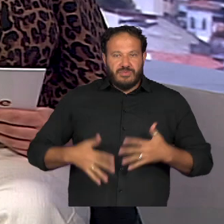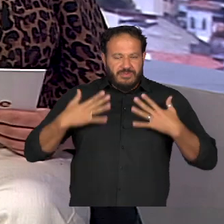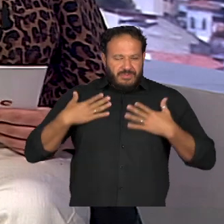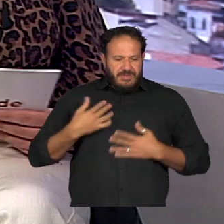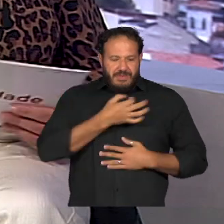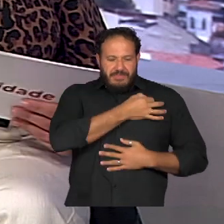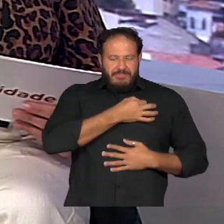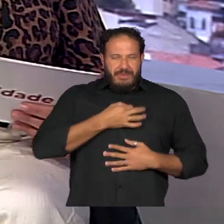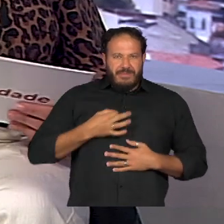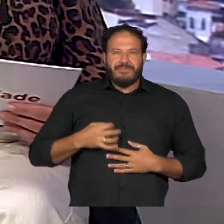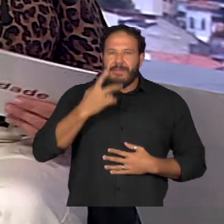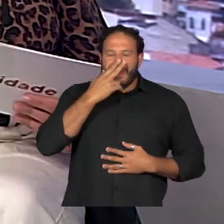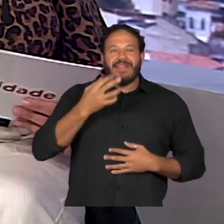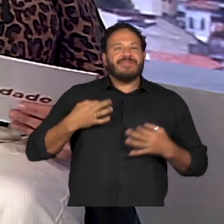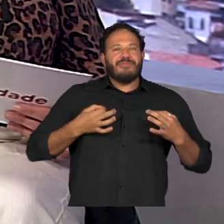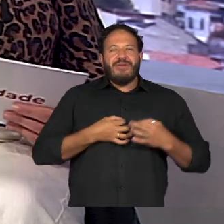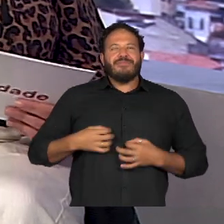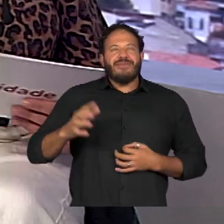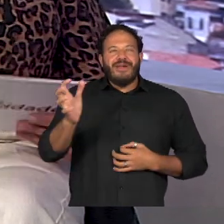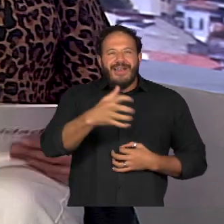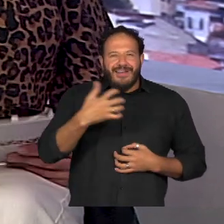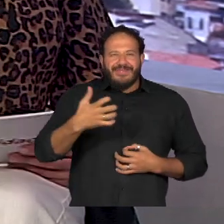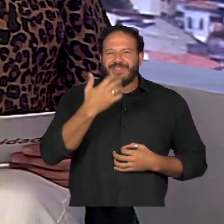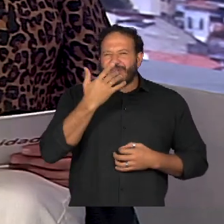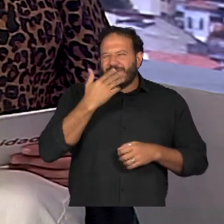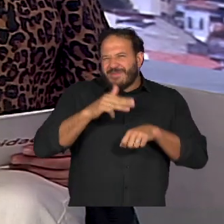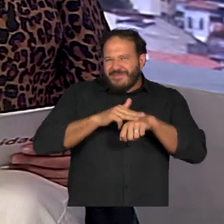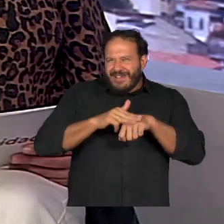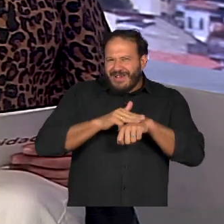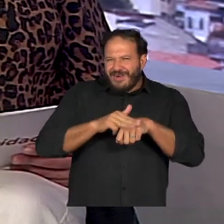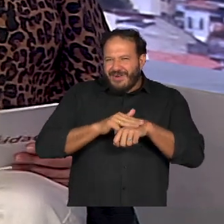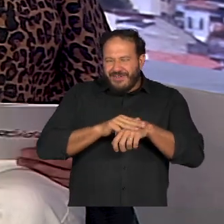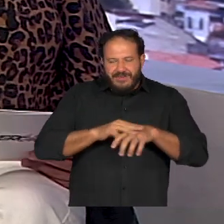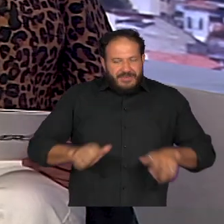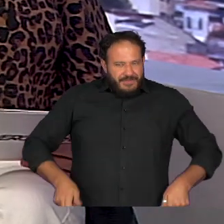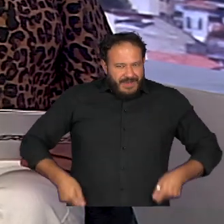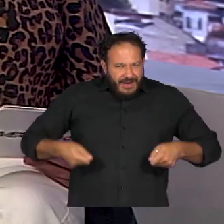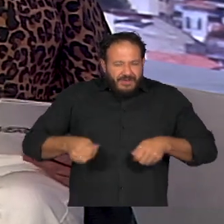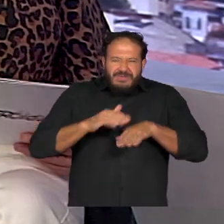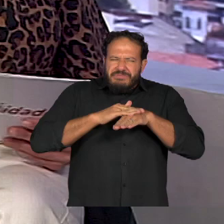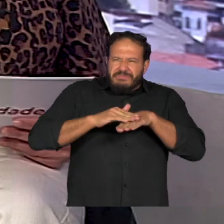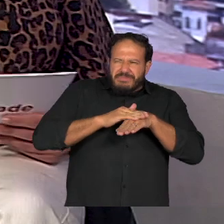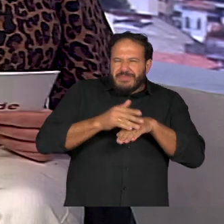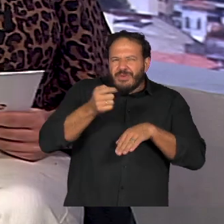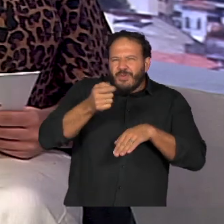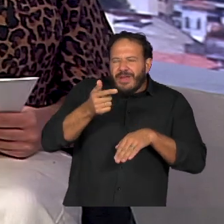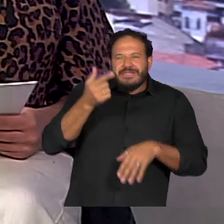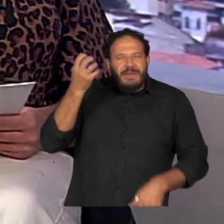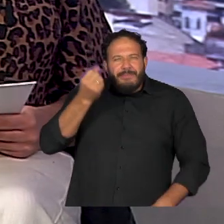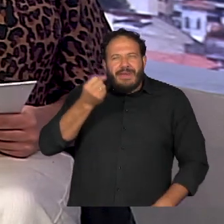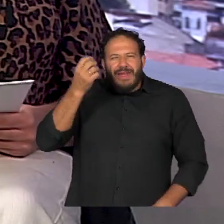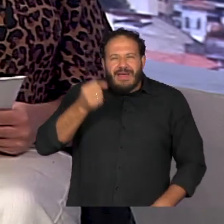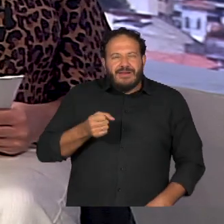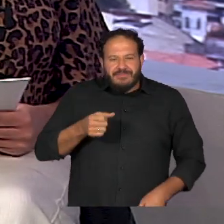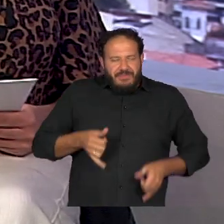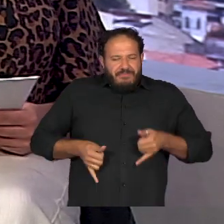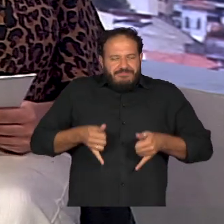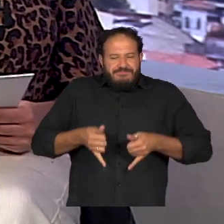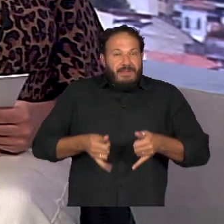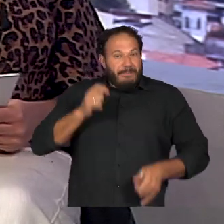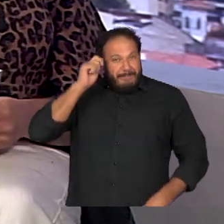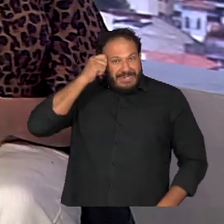estampa de onça um fundo é marrom com uma calça bege Clarinha quase branca e botas de salto